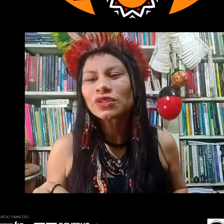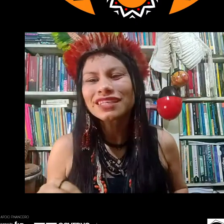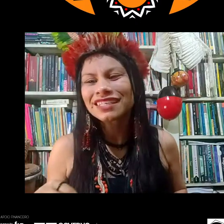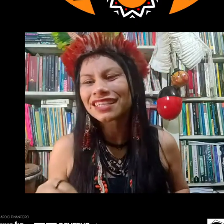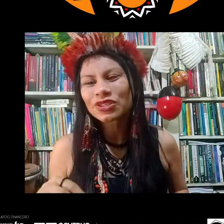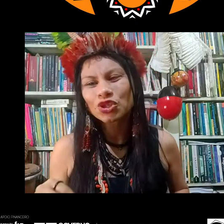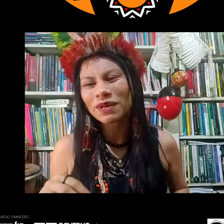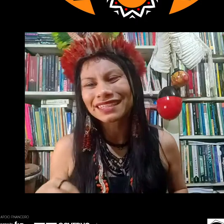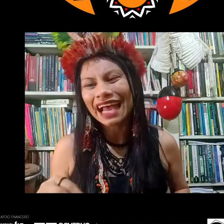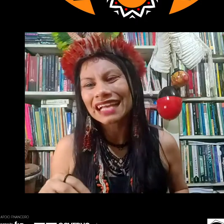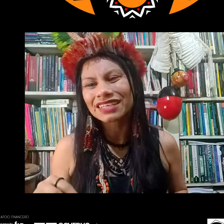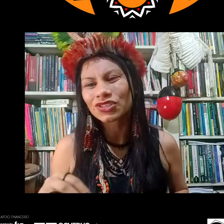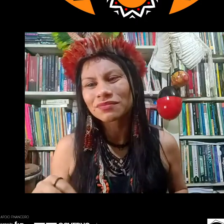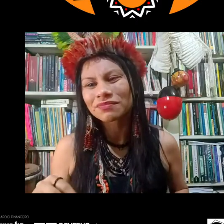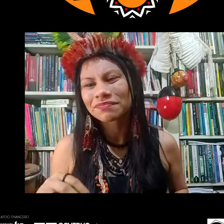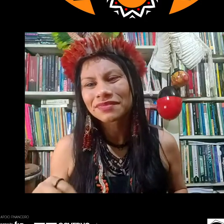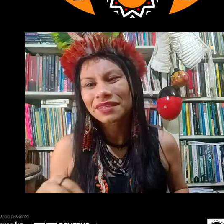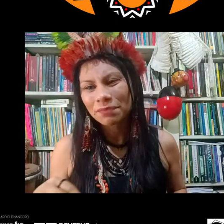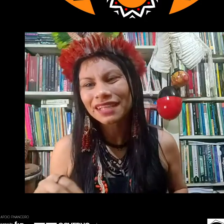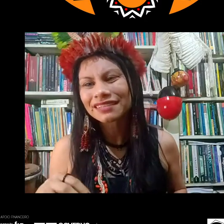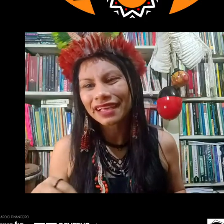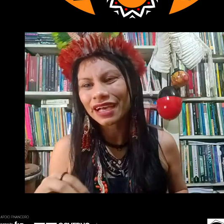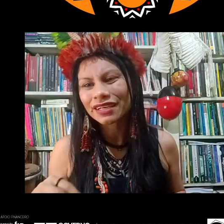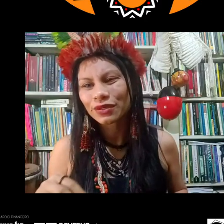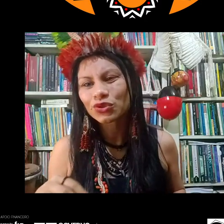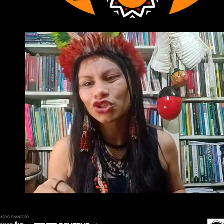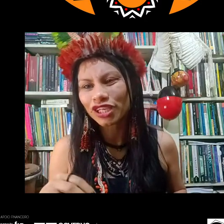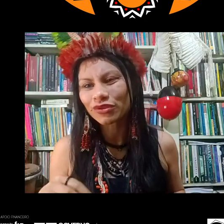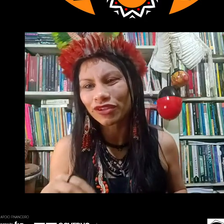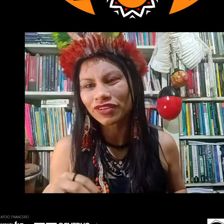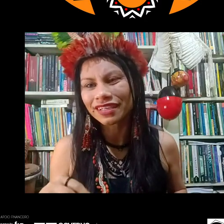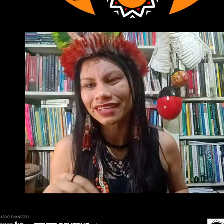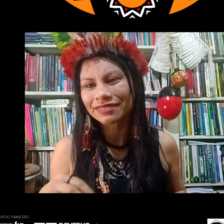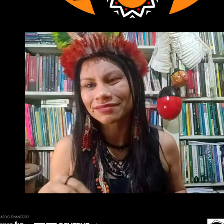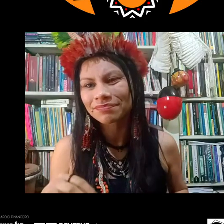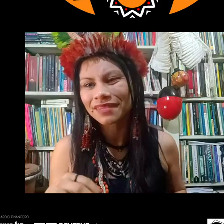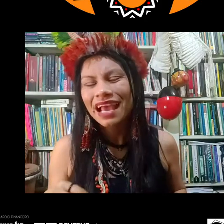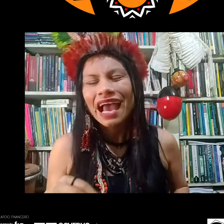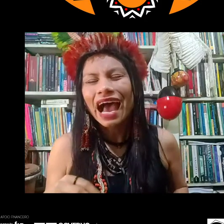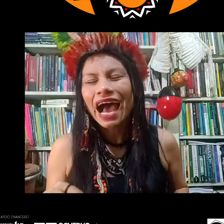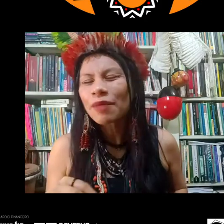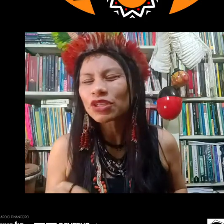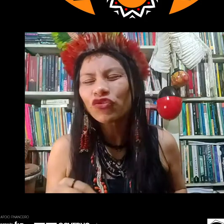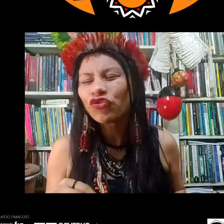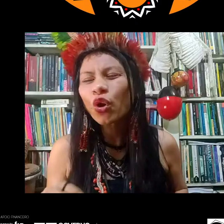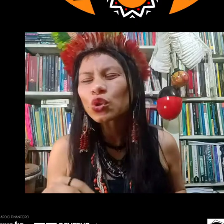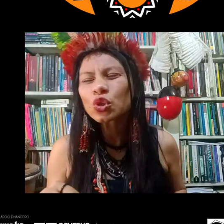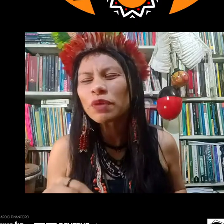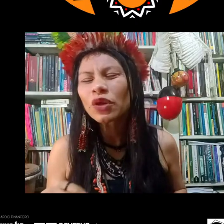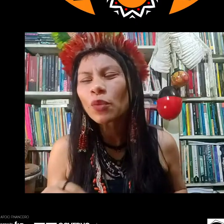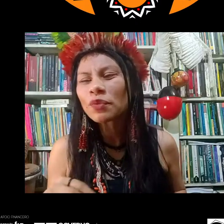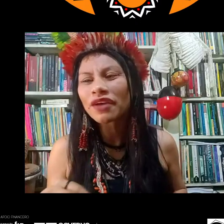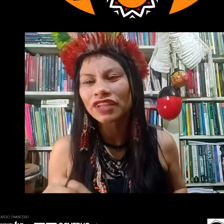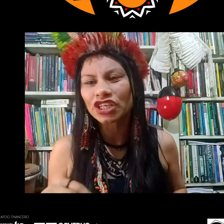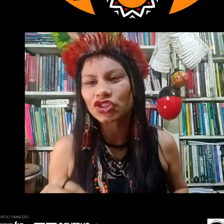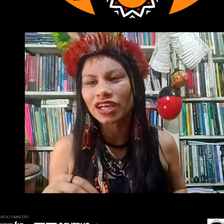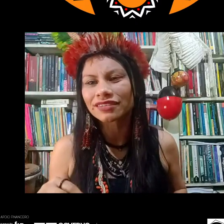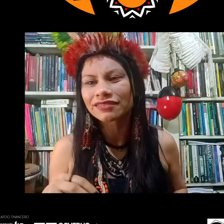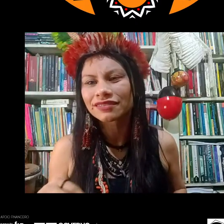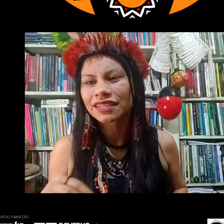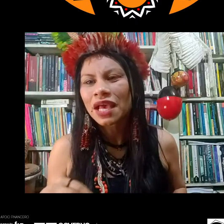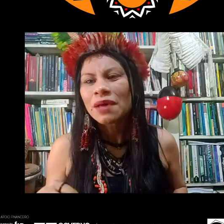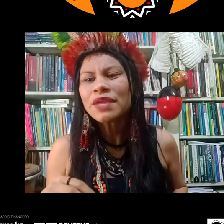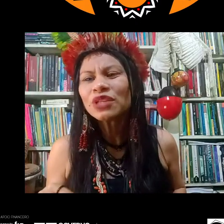Das lutas e grandes batalhas para a terra e o direito de defender. A arma de fogo superou minha